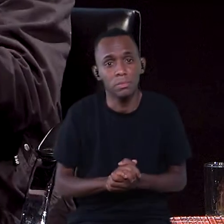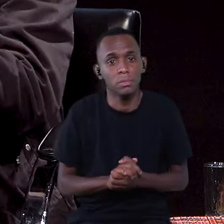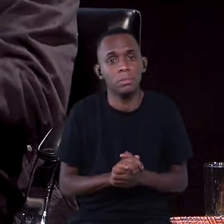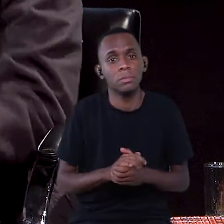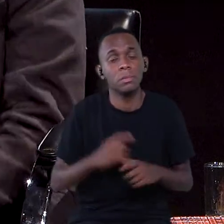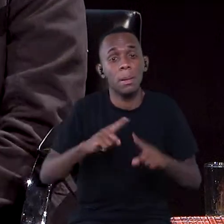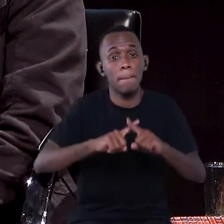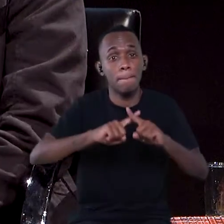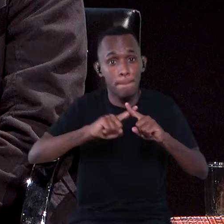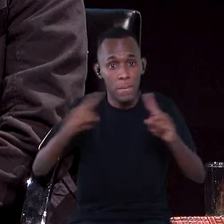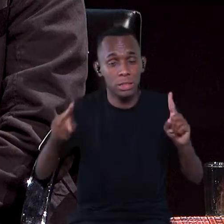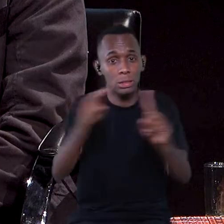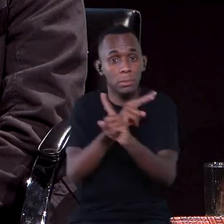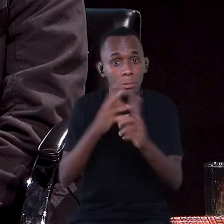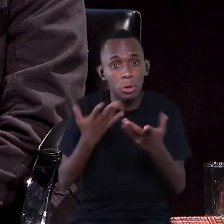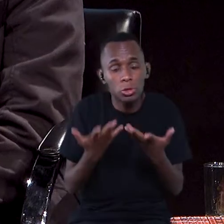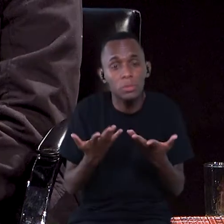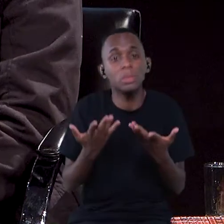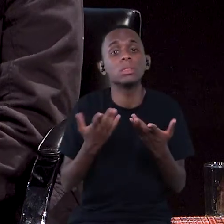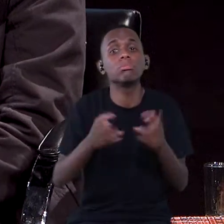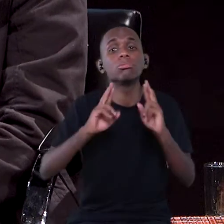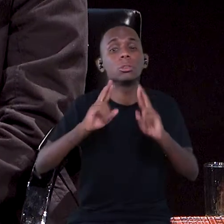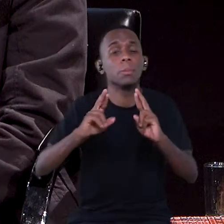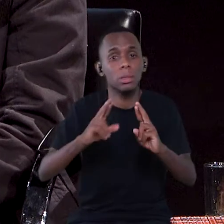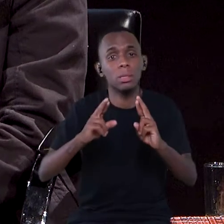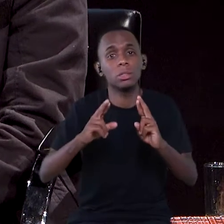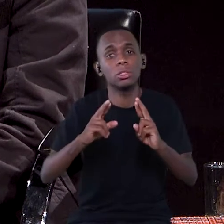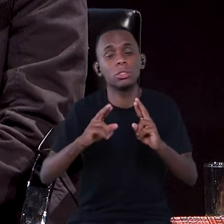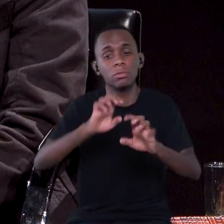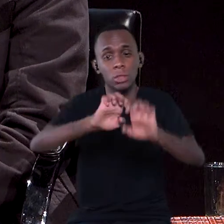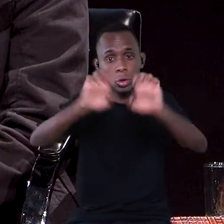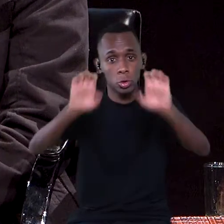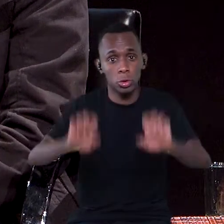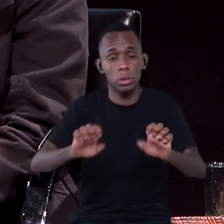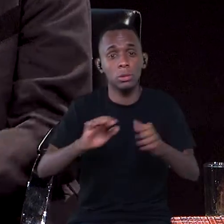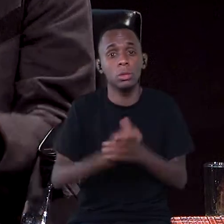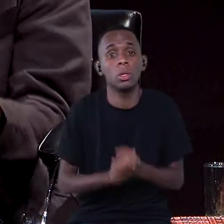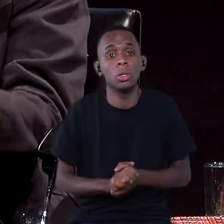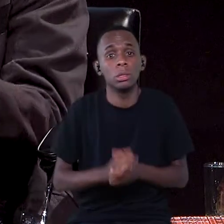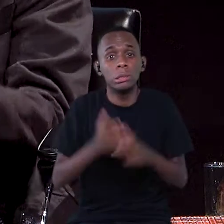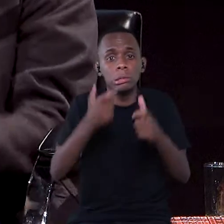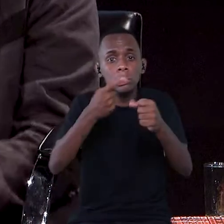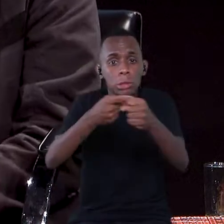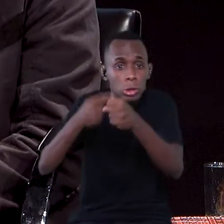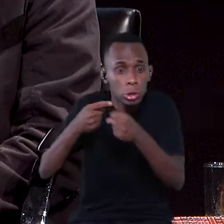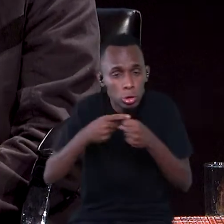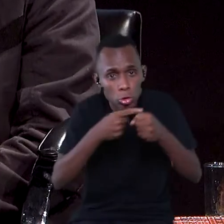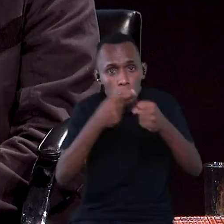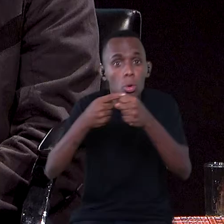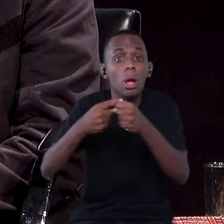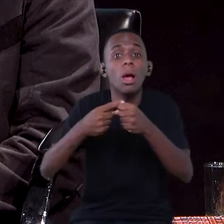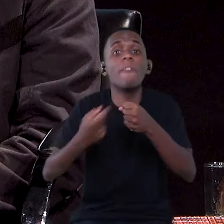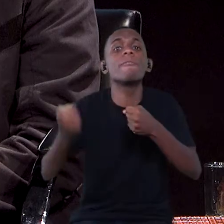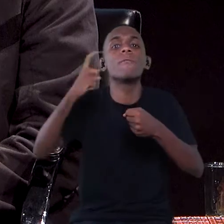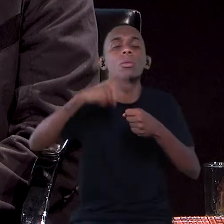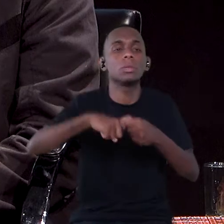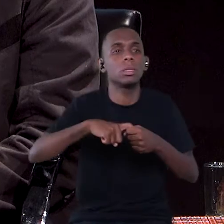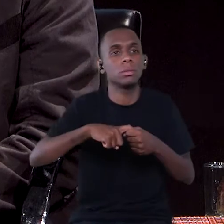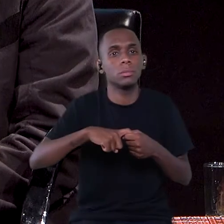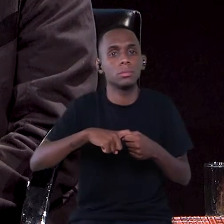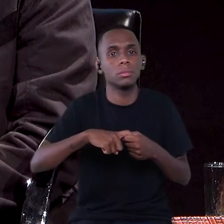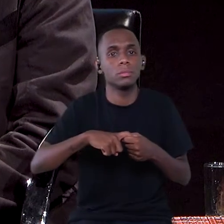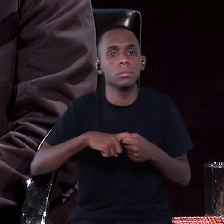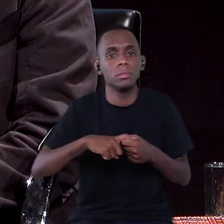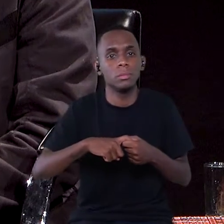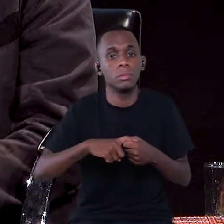em certas expectativas estruturais, não há demérito algum em que esse regionalismo possa ter voltado.